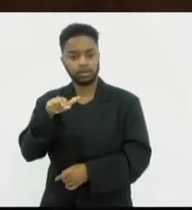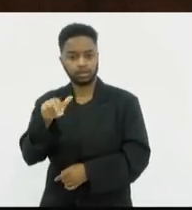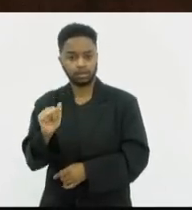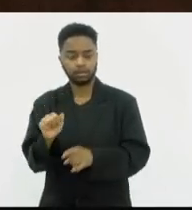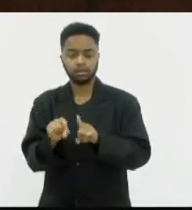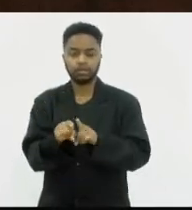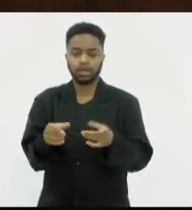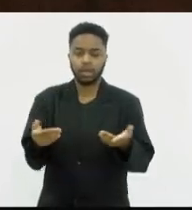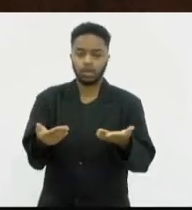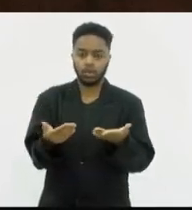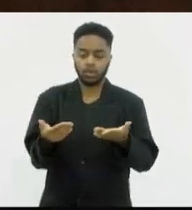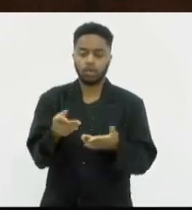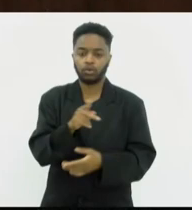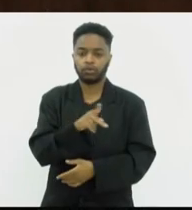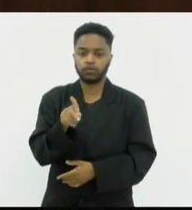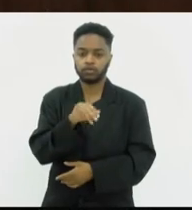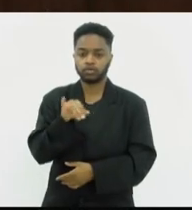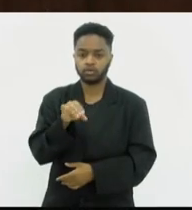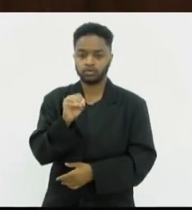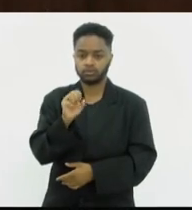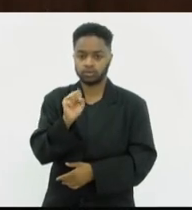e agora